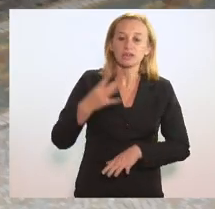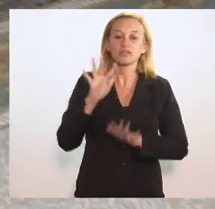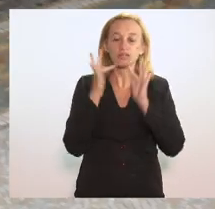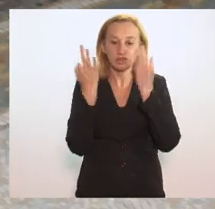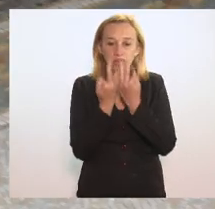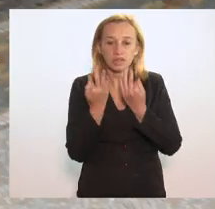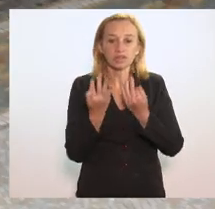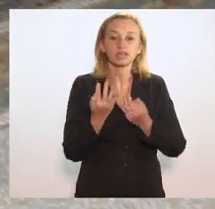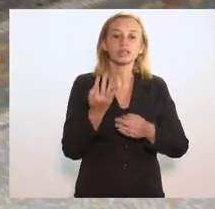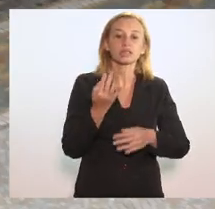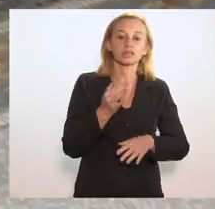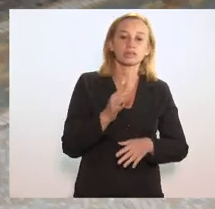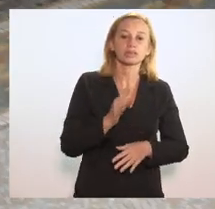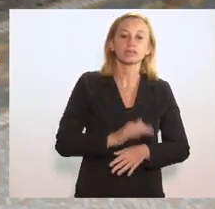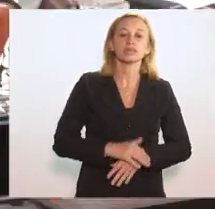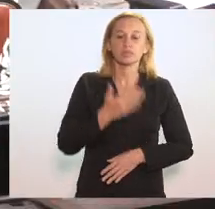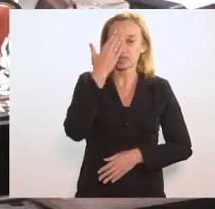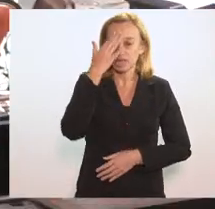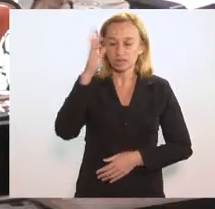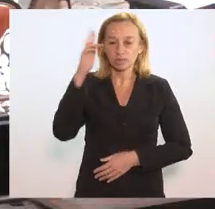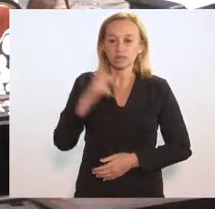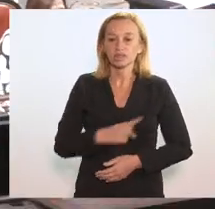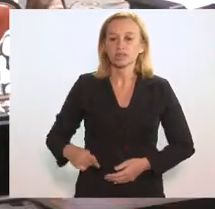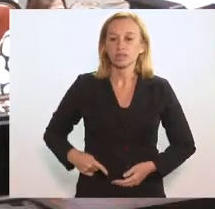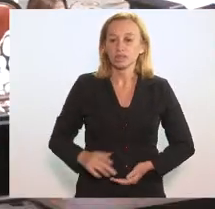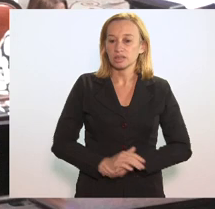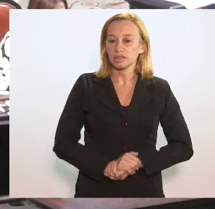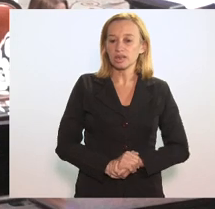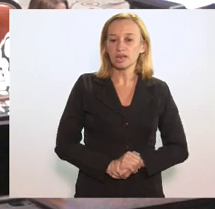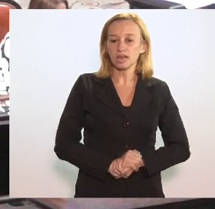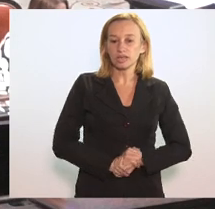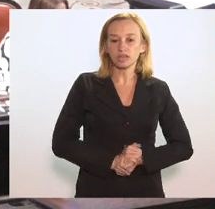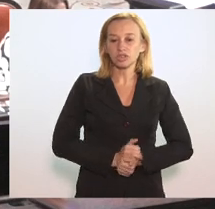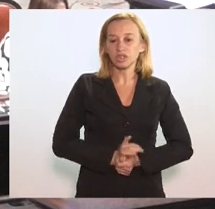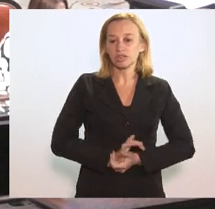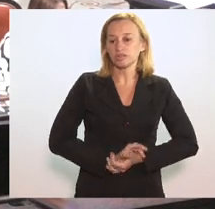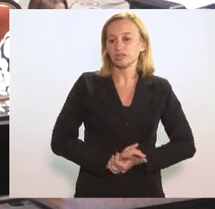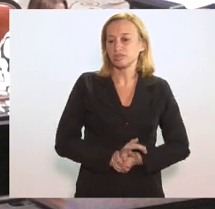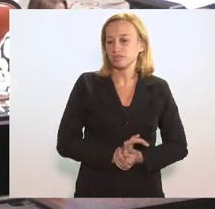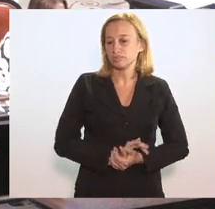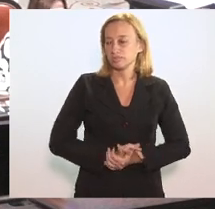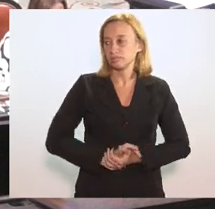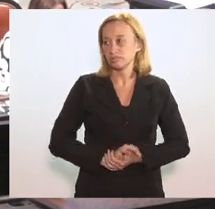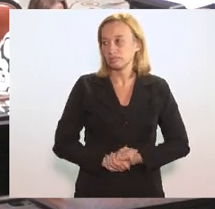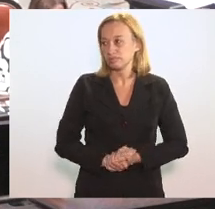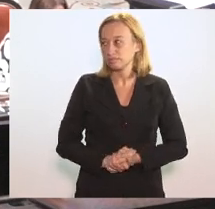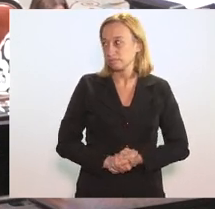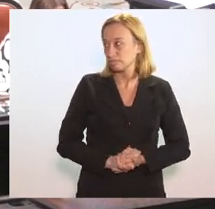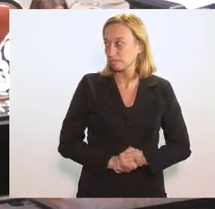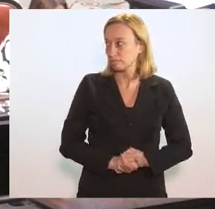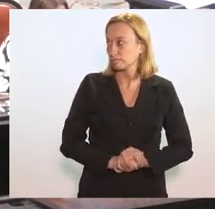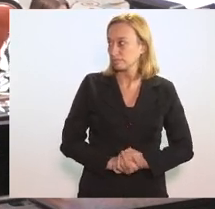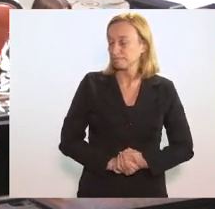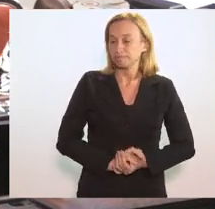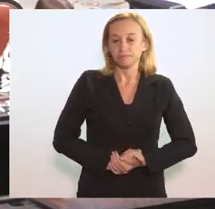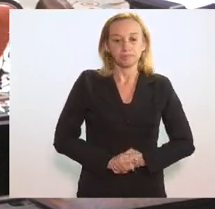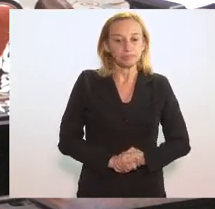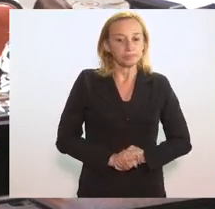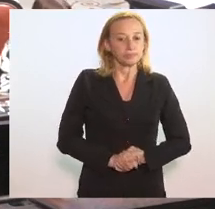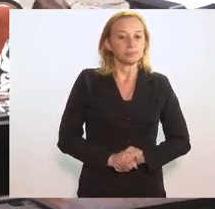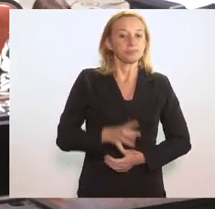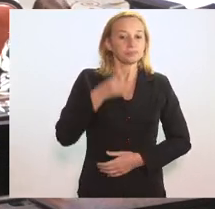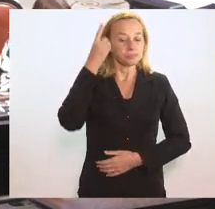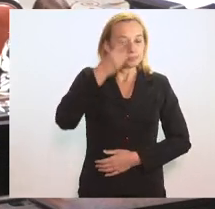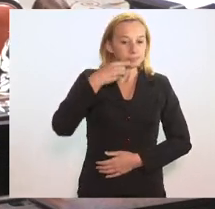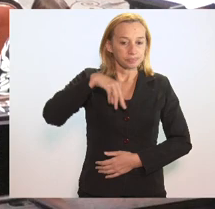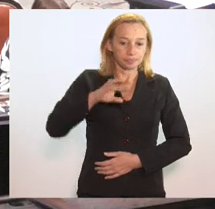os empreendedores no Rio de Janeiro. Obrigado, presidente. Presidente, me escreve também, por favor. Muito breve, senhor presidente. Deputado Márcio Pacheco.